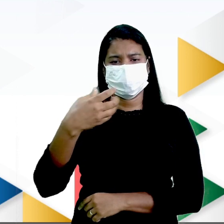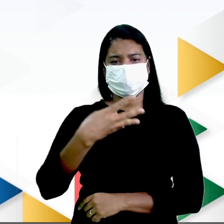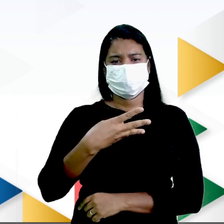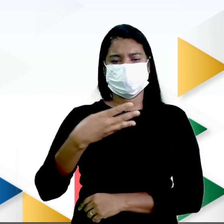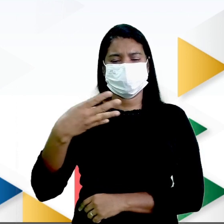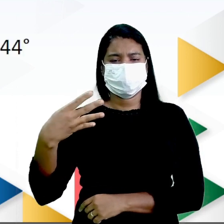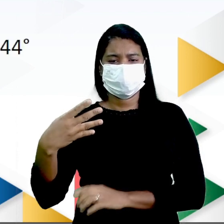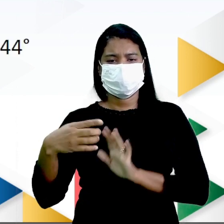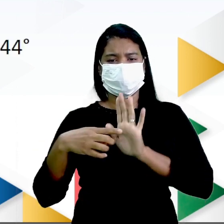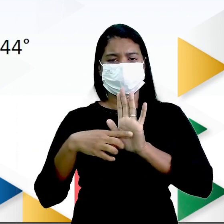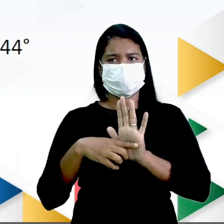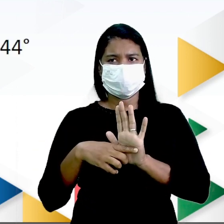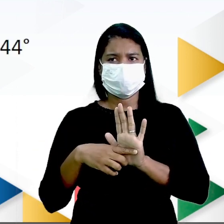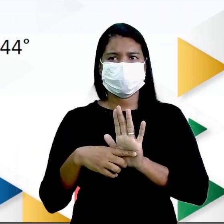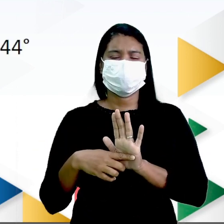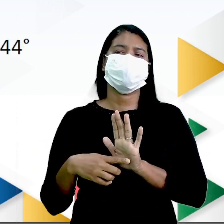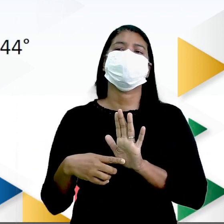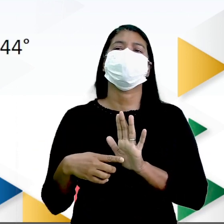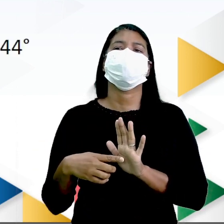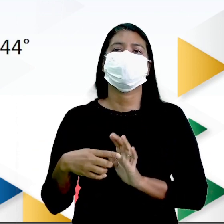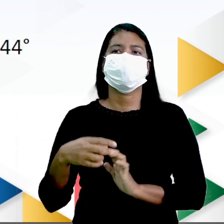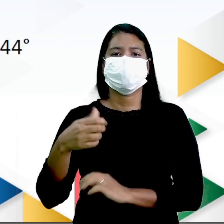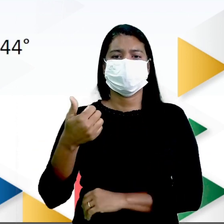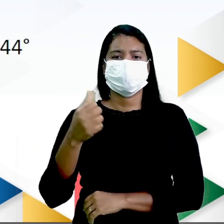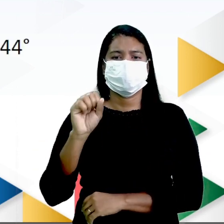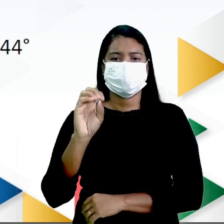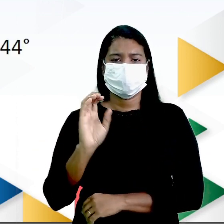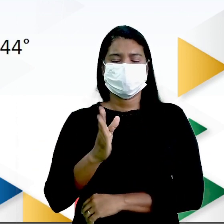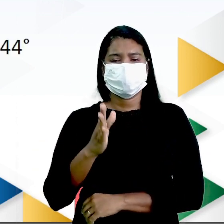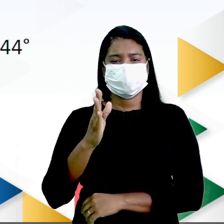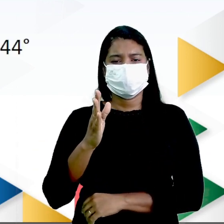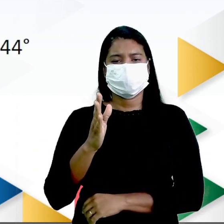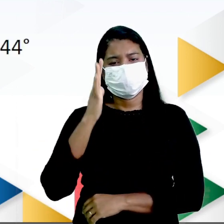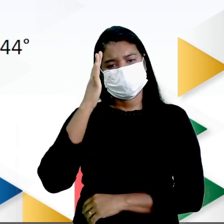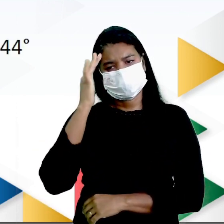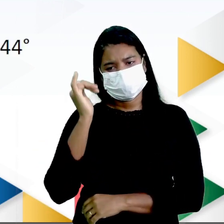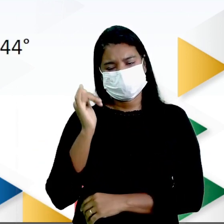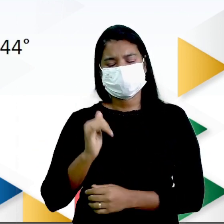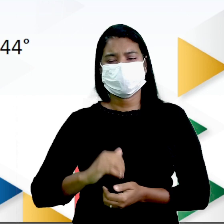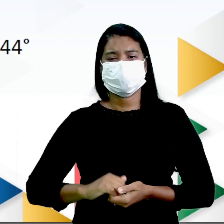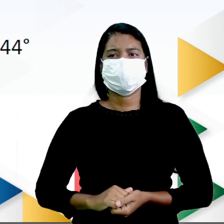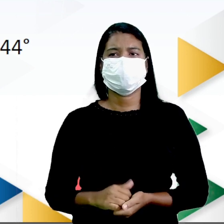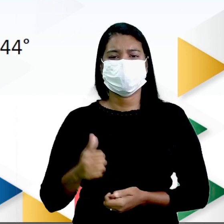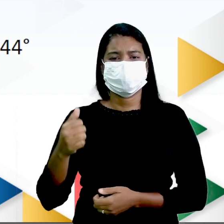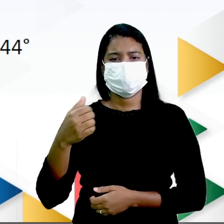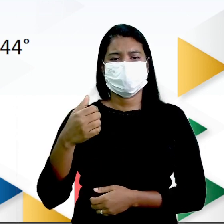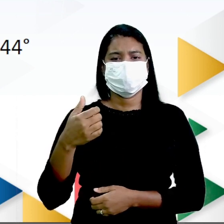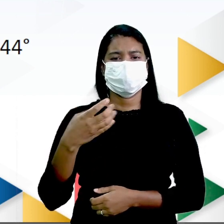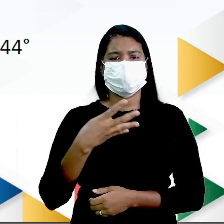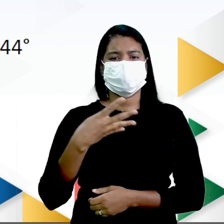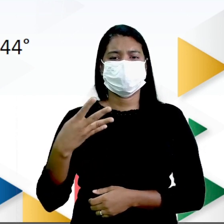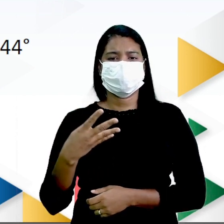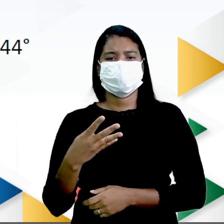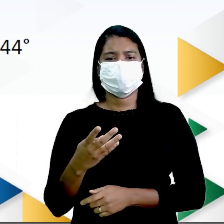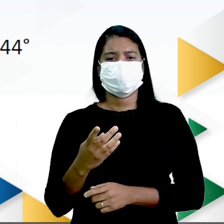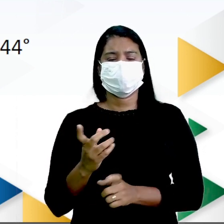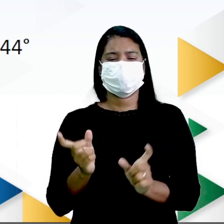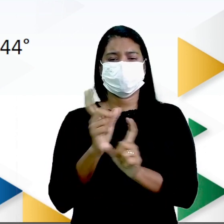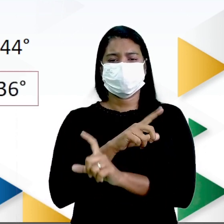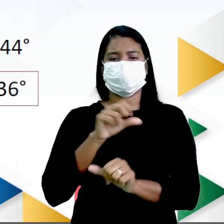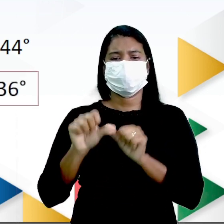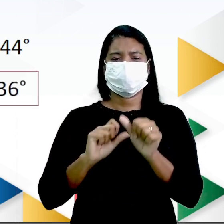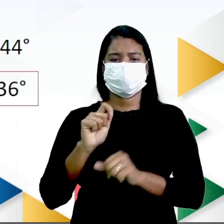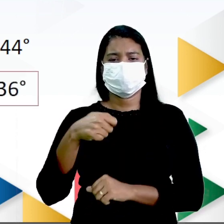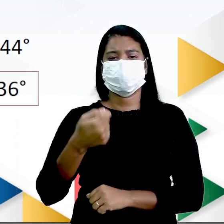180 menos 144, que você já sabe, né? Passa esse 144 para o outro lado, muda o sinal. Então, nós vamos ter